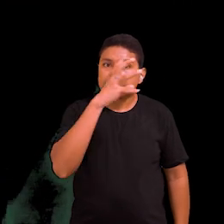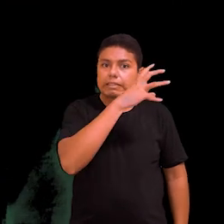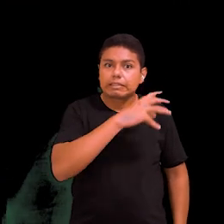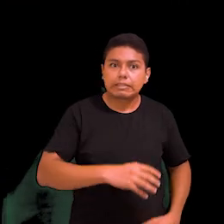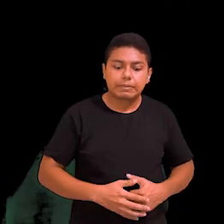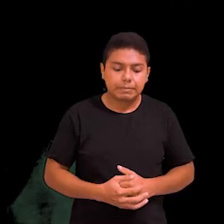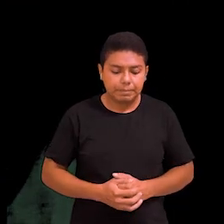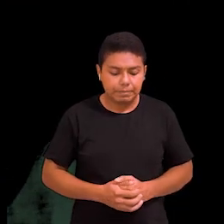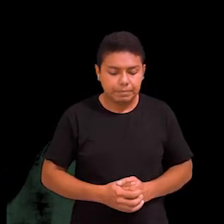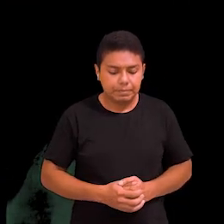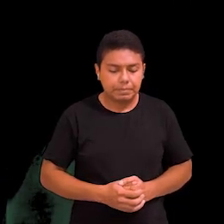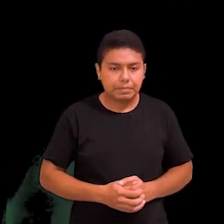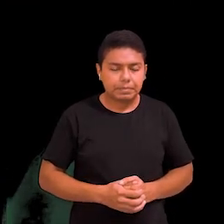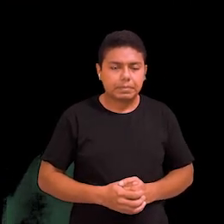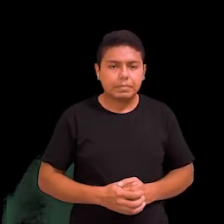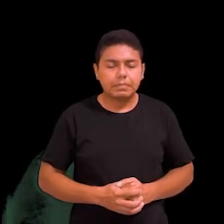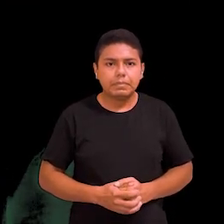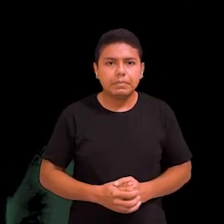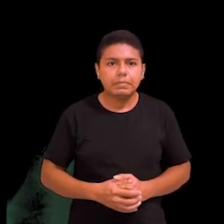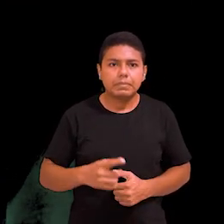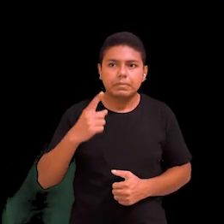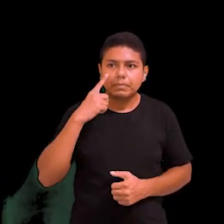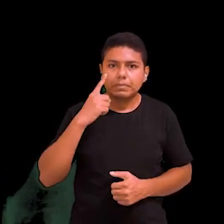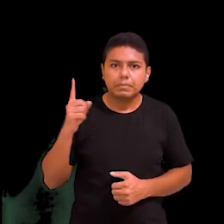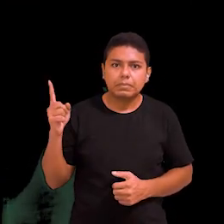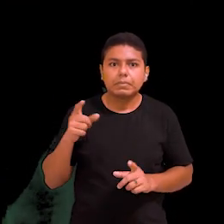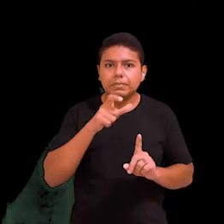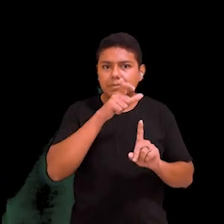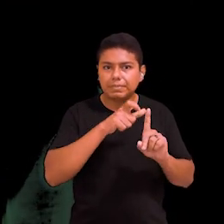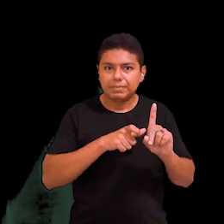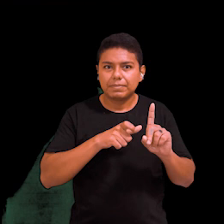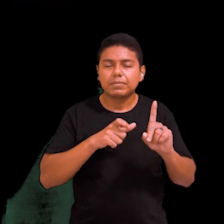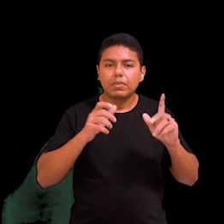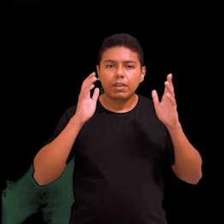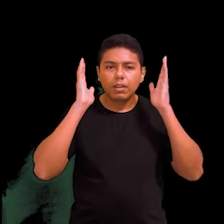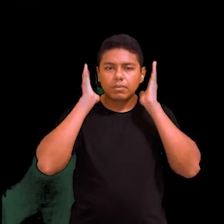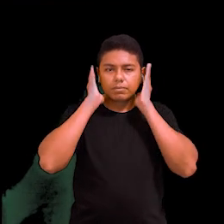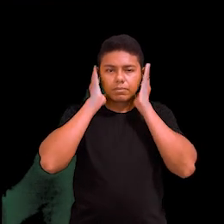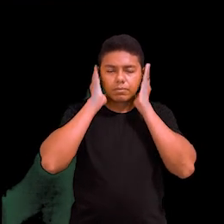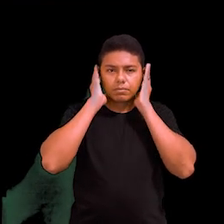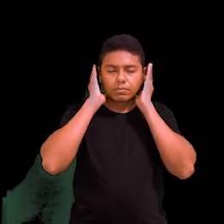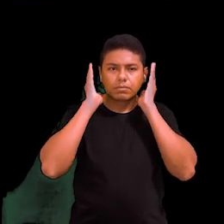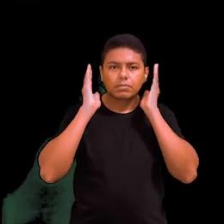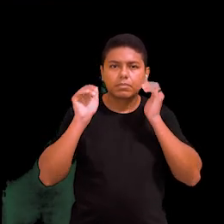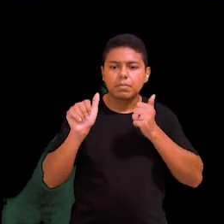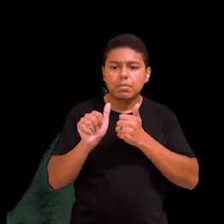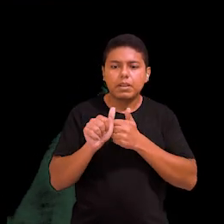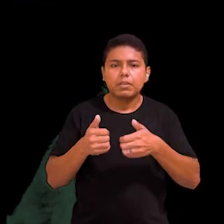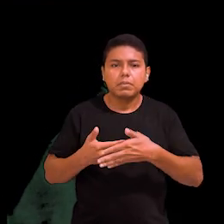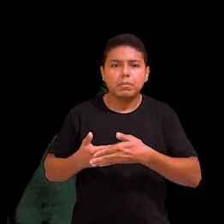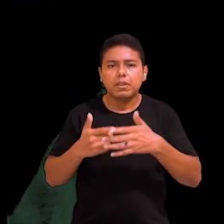delicadas, digamos assim. Uma das imagens tem uma puérpera com as mãos